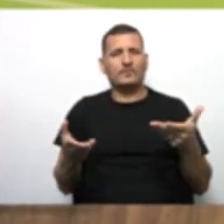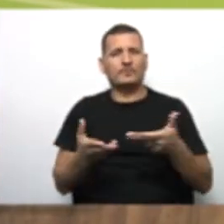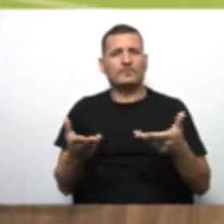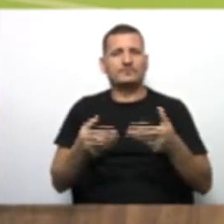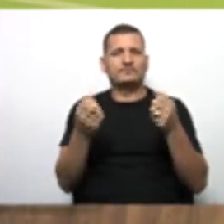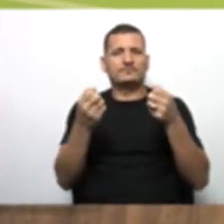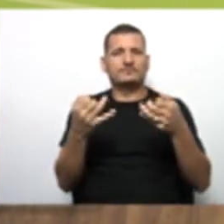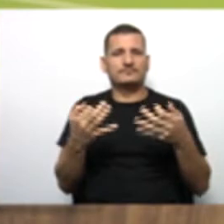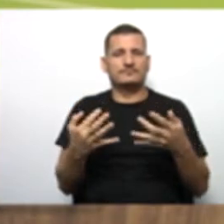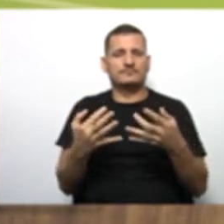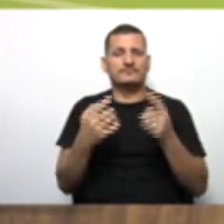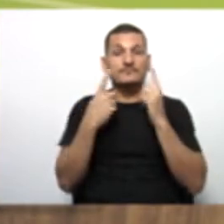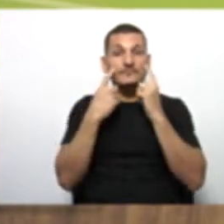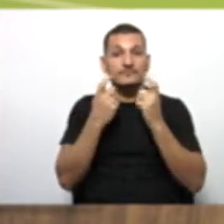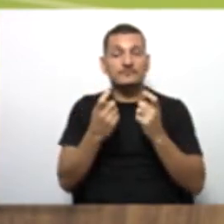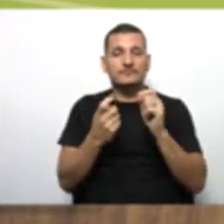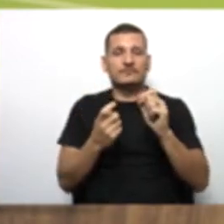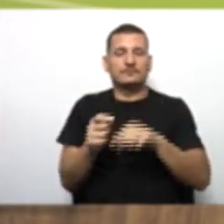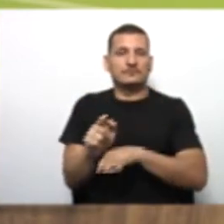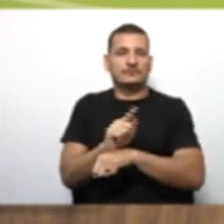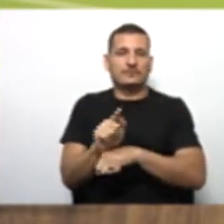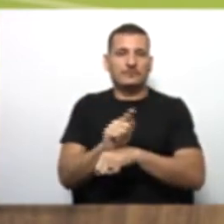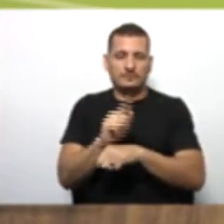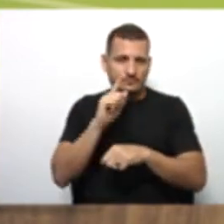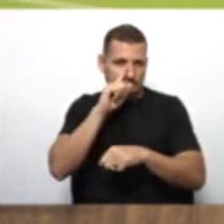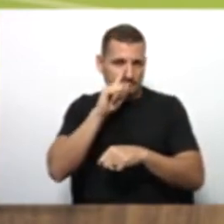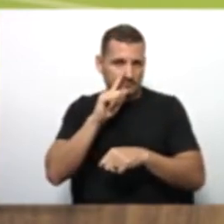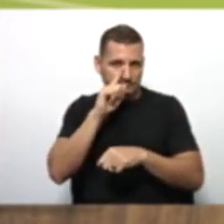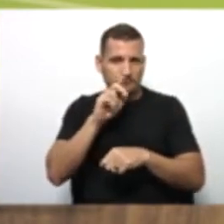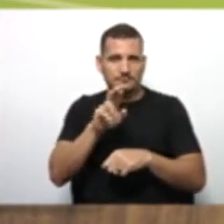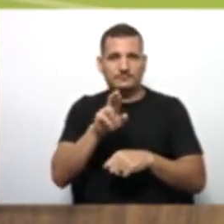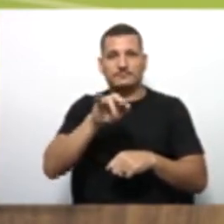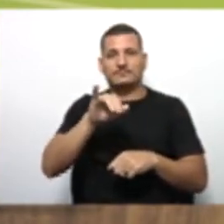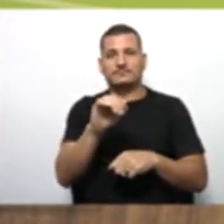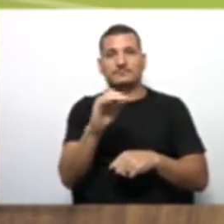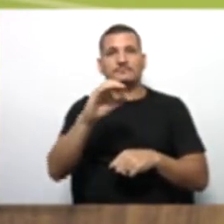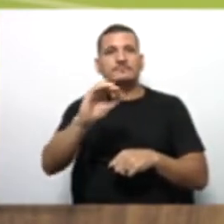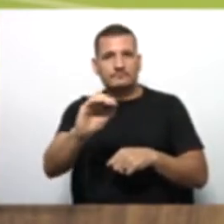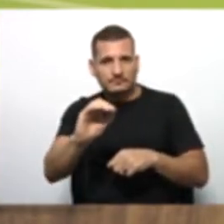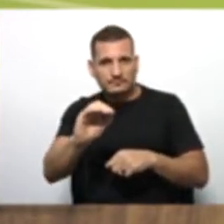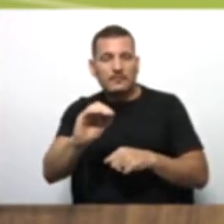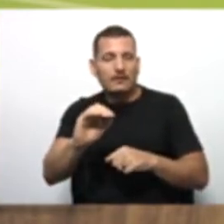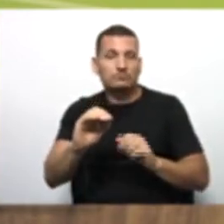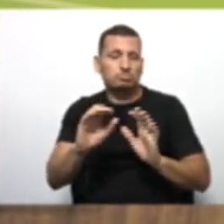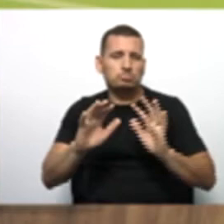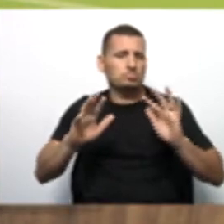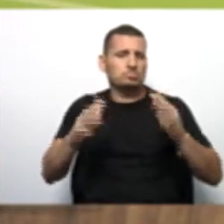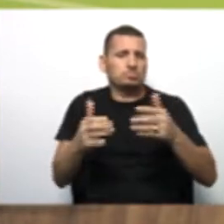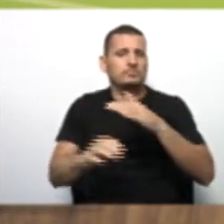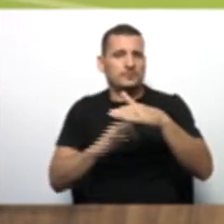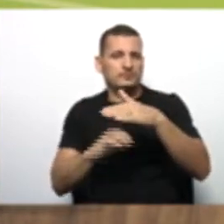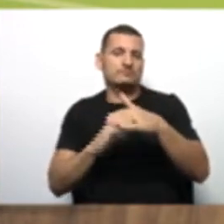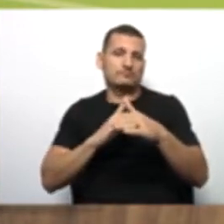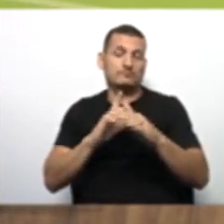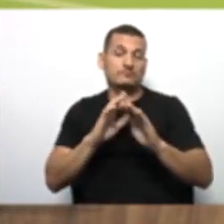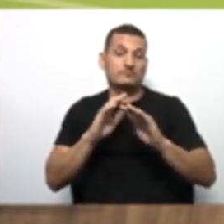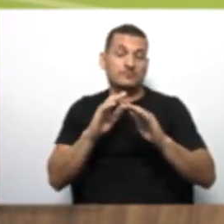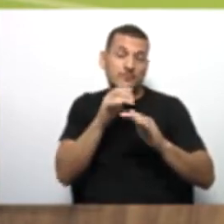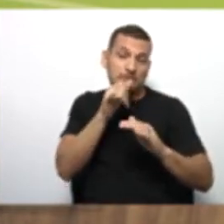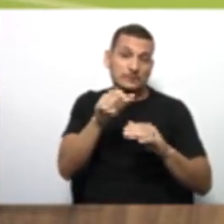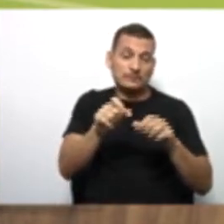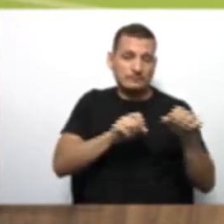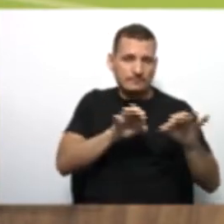interessante hoje, que é o gerenciamento de riscos, né? Então, em todo negócio existem riscos e quando você realiza o seu projeto,